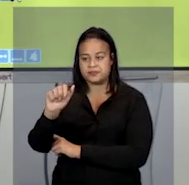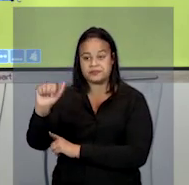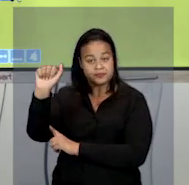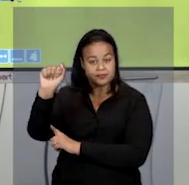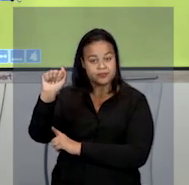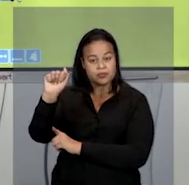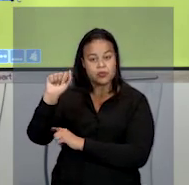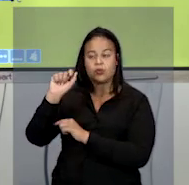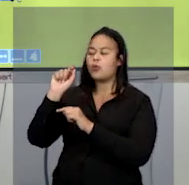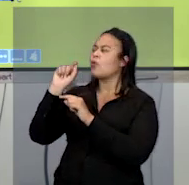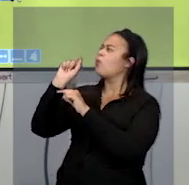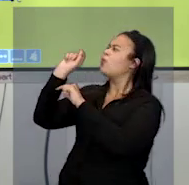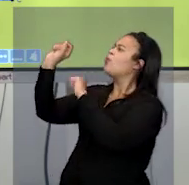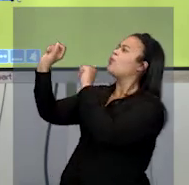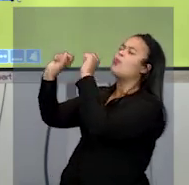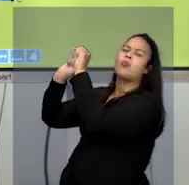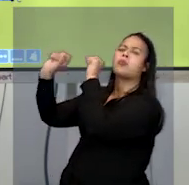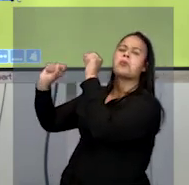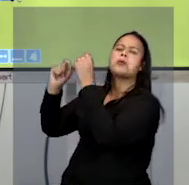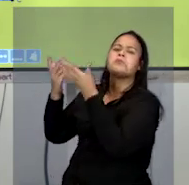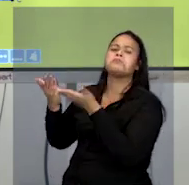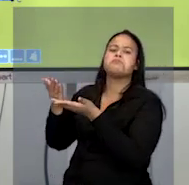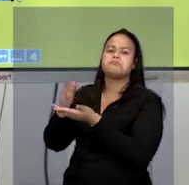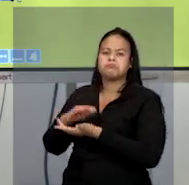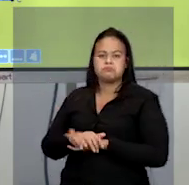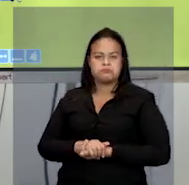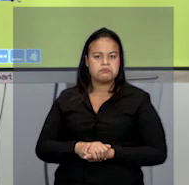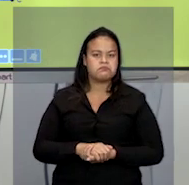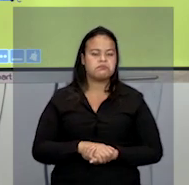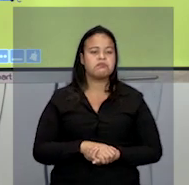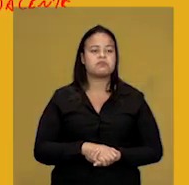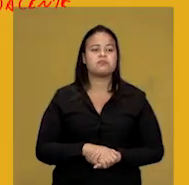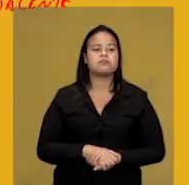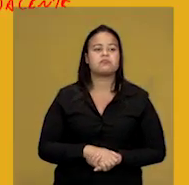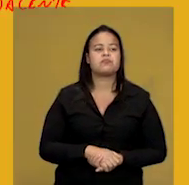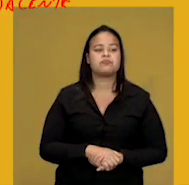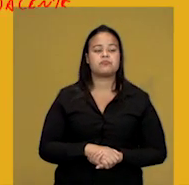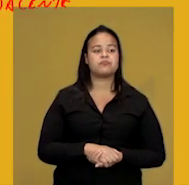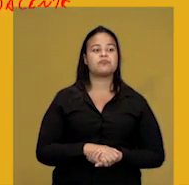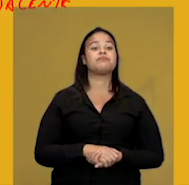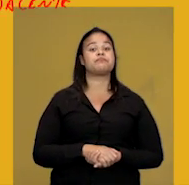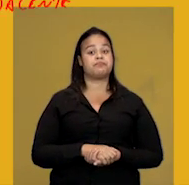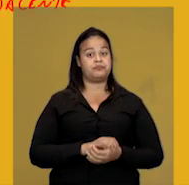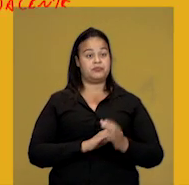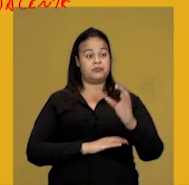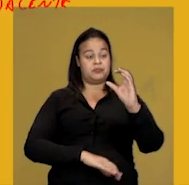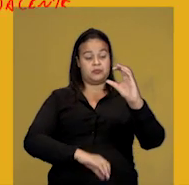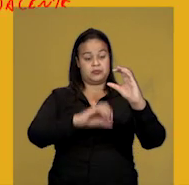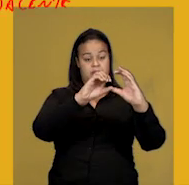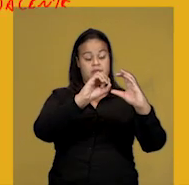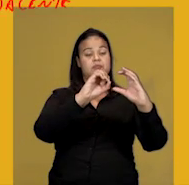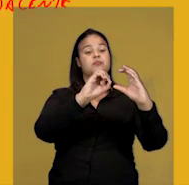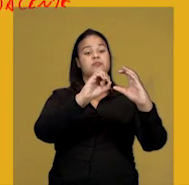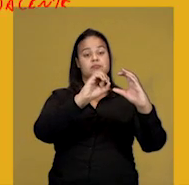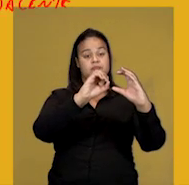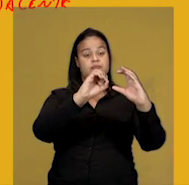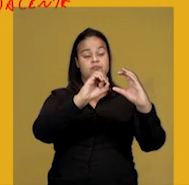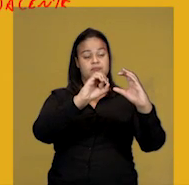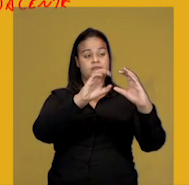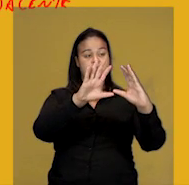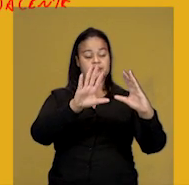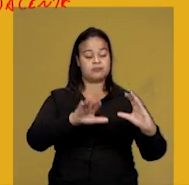que seriam esses catetos oposto e adjacente? Eu vou colocar aqui, ó, abreviado CO e CA.